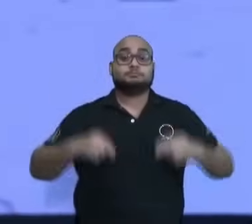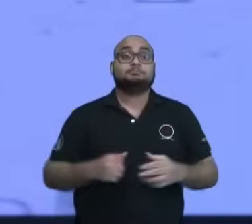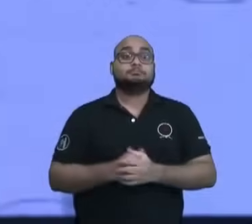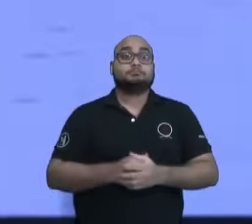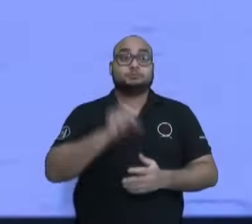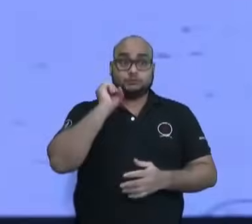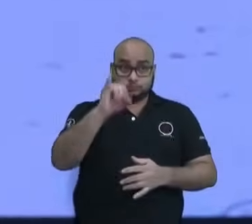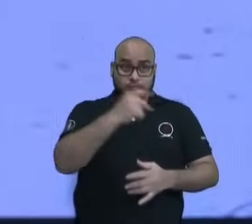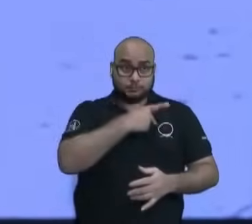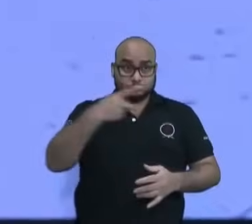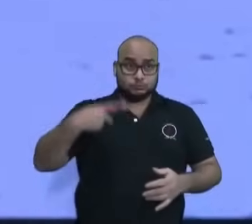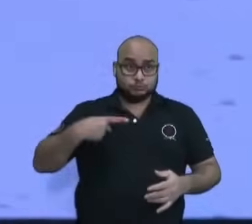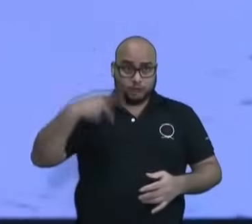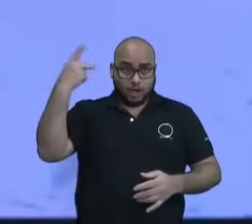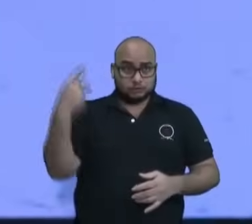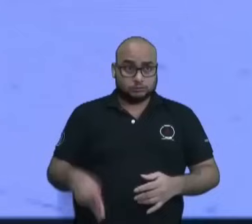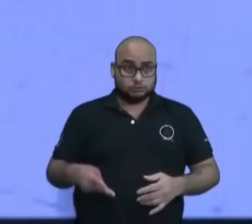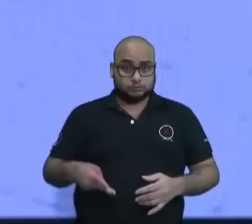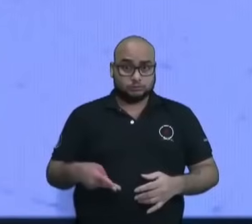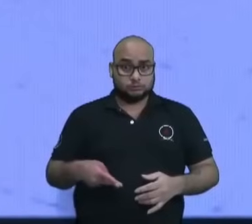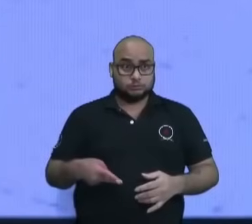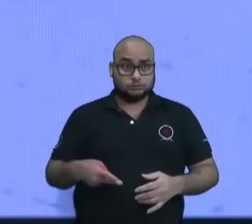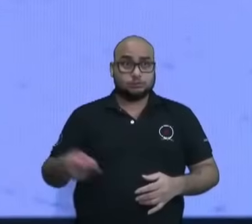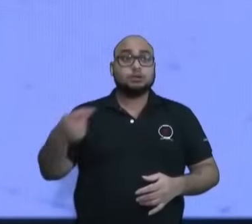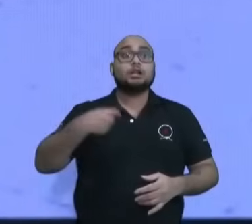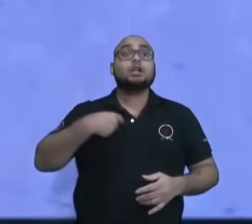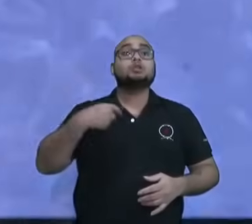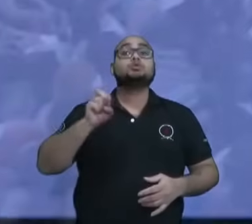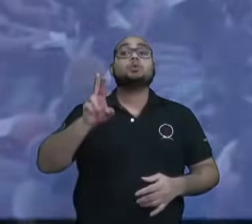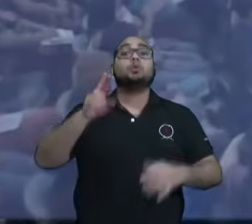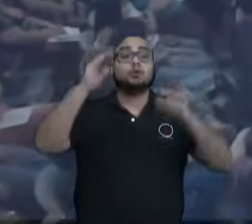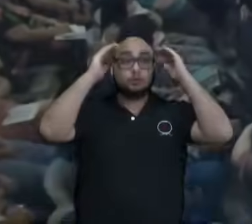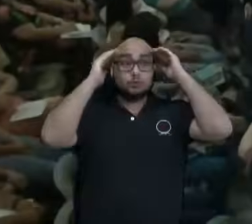Pastor aqui tá debaixo da Minha